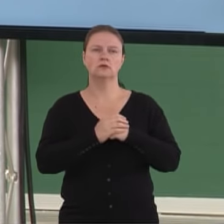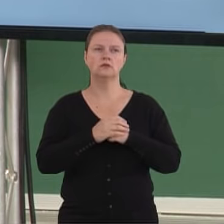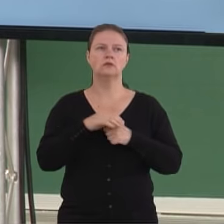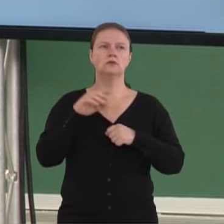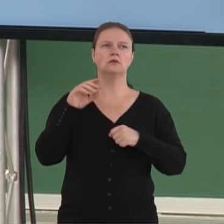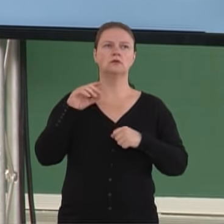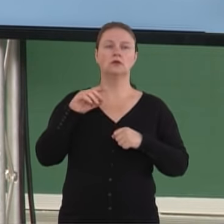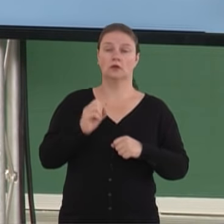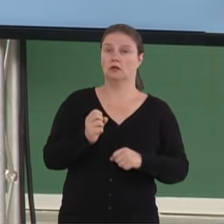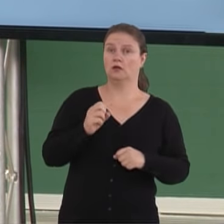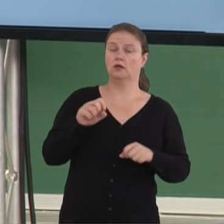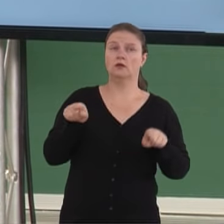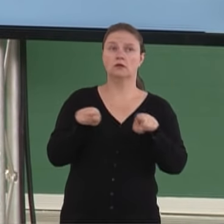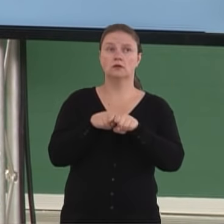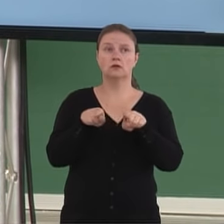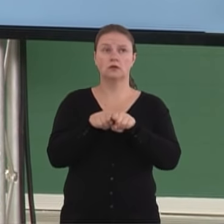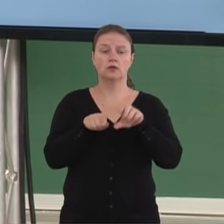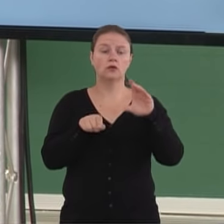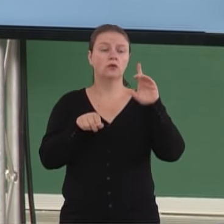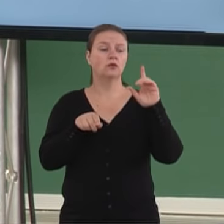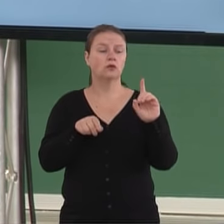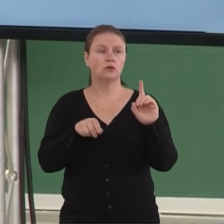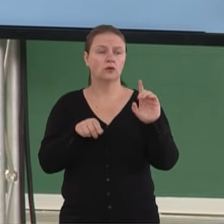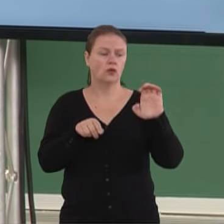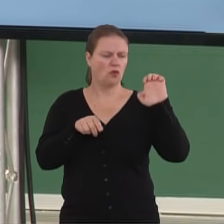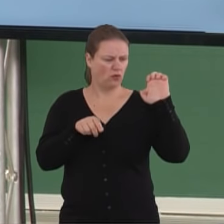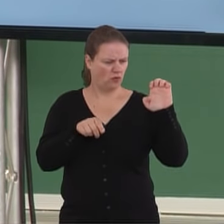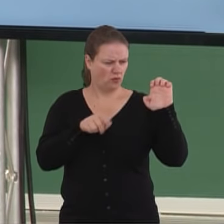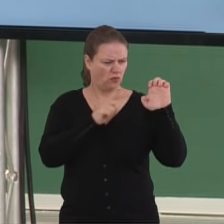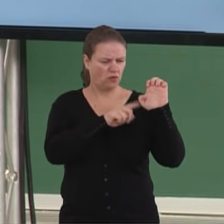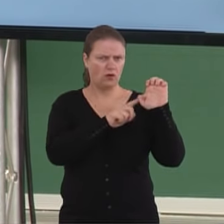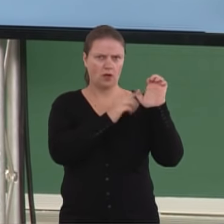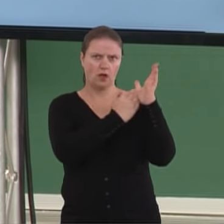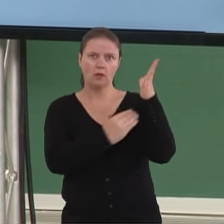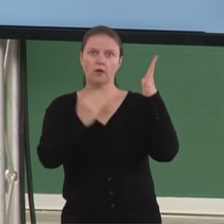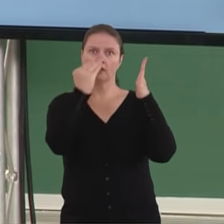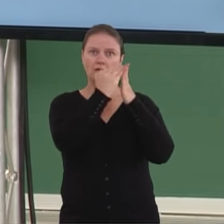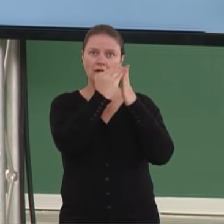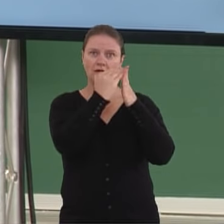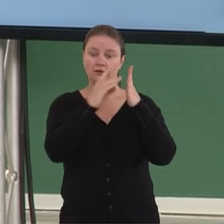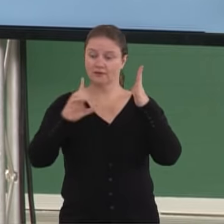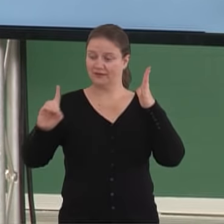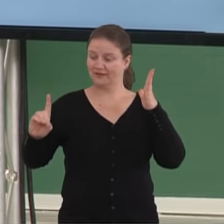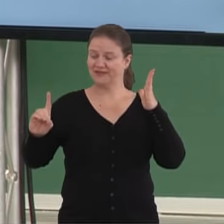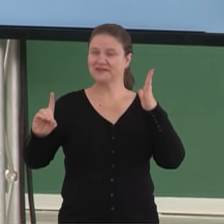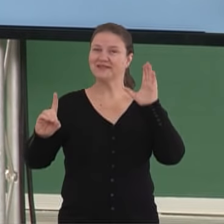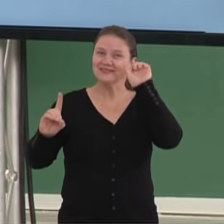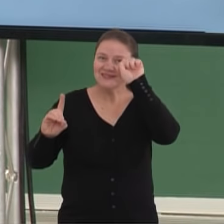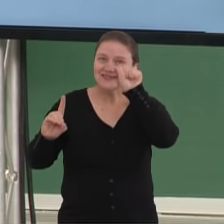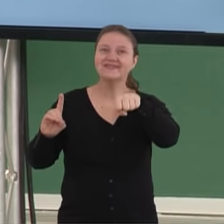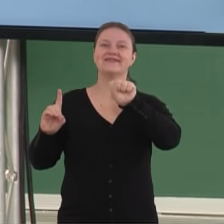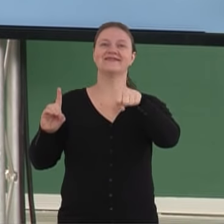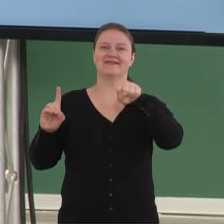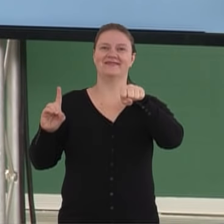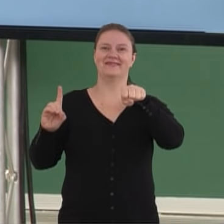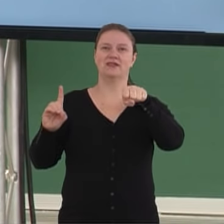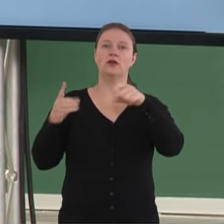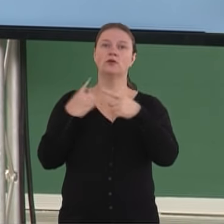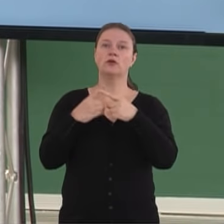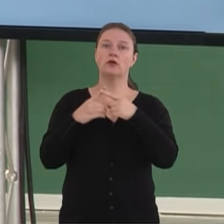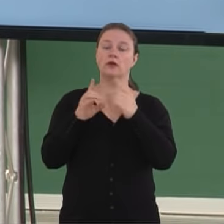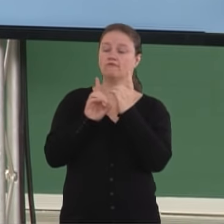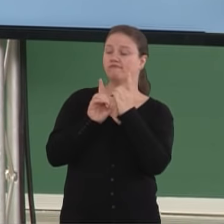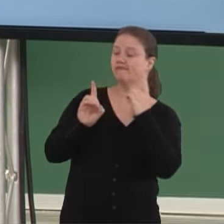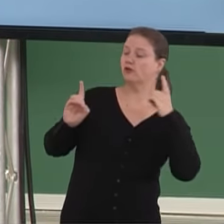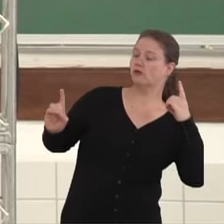está no 1,5. Então, o ponto E é maior que o ponto D? Sim, ele é maior que o ponto D, porque ele está se afastando